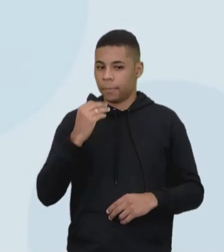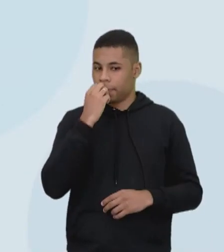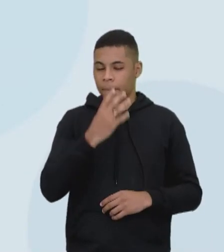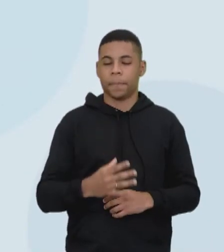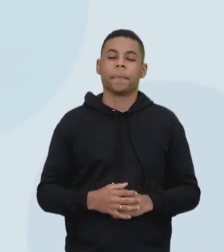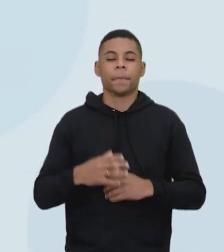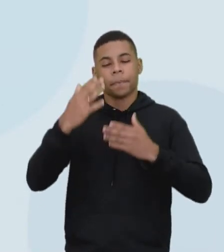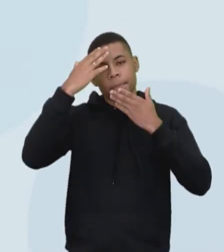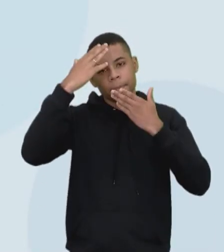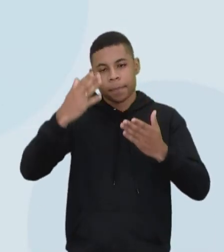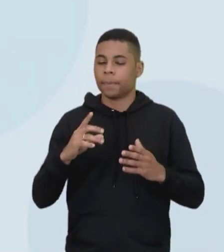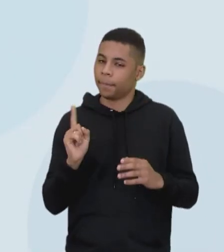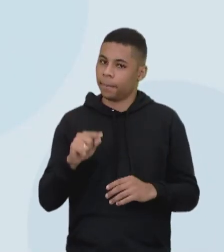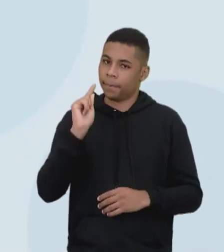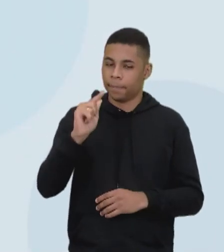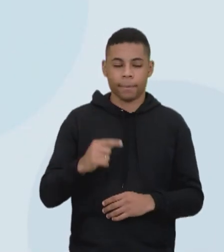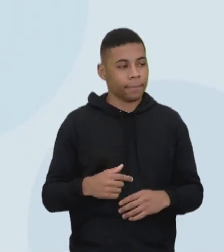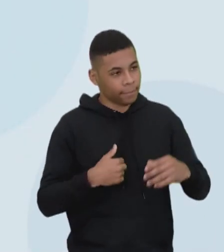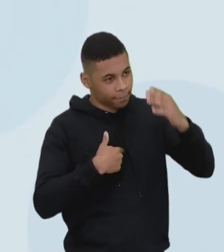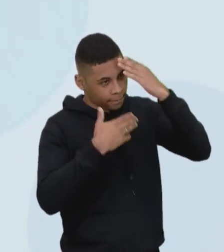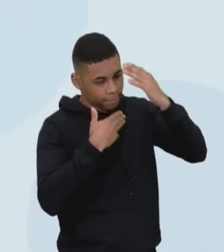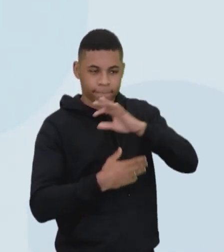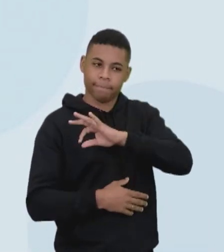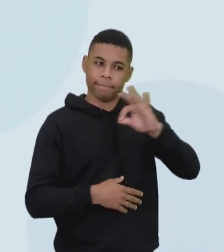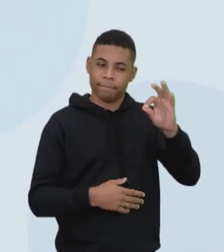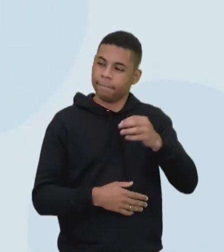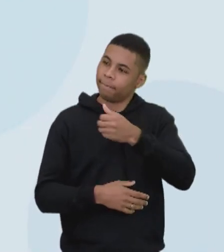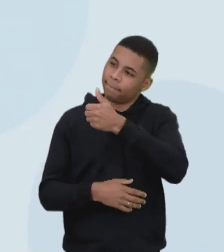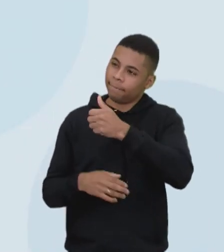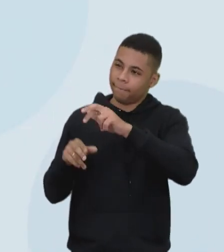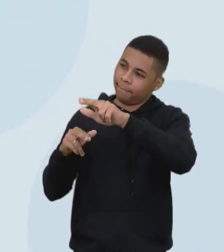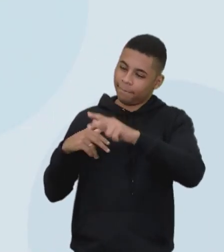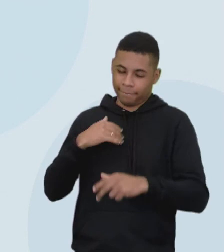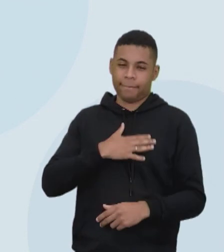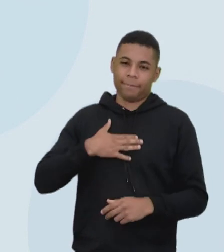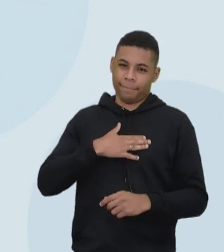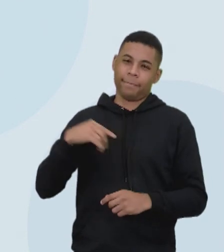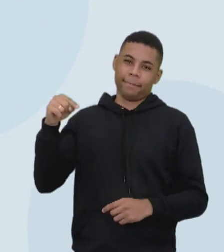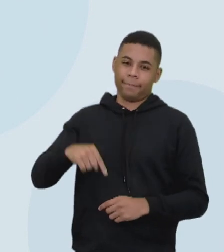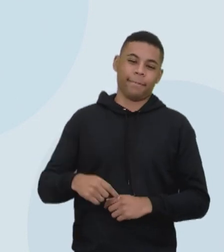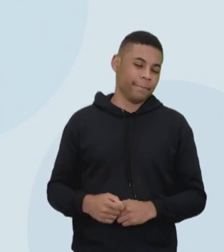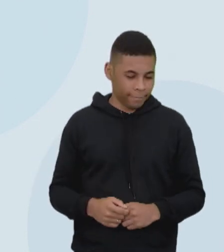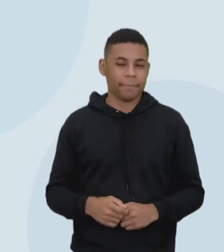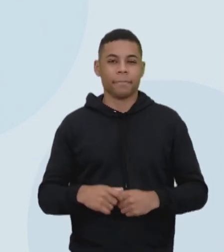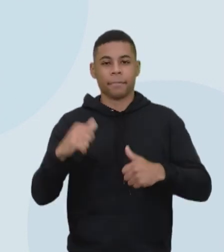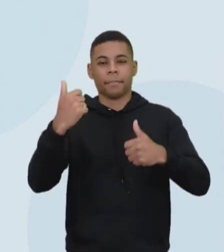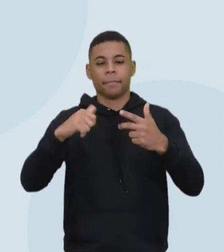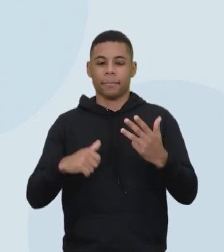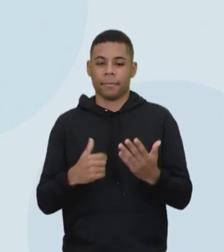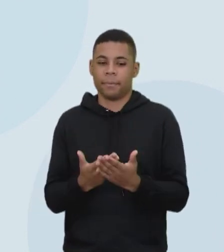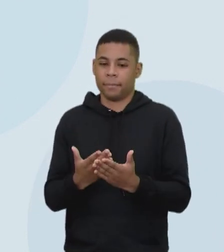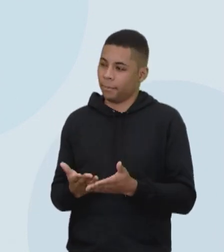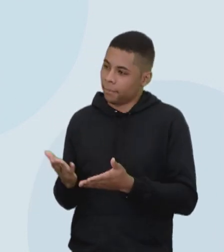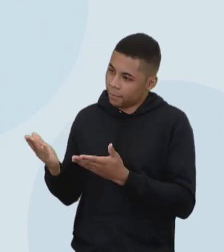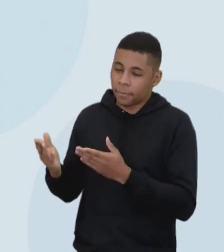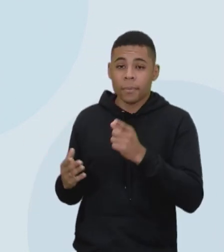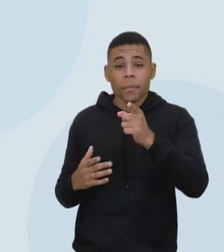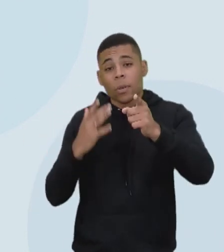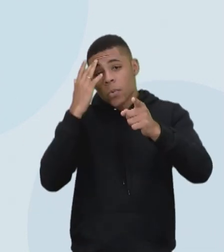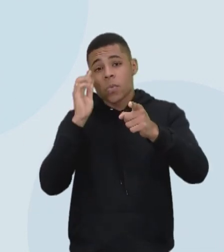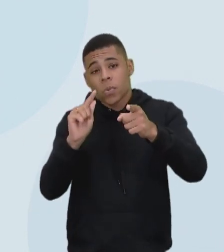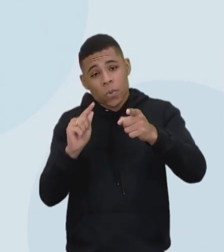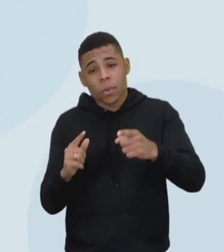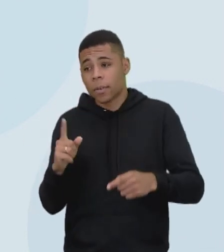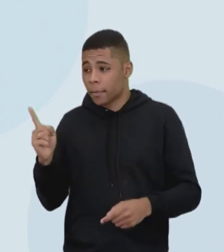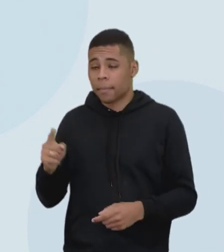Muito obrigado e é isso. Eu que agradeço, foi ótimo. Também. Foi um prazer estar aqui. Valeu. avalie a nossa aula, diga o que você achou, dê o